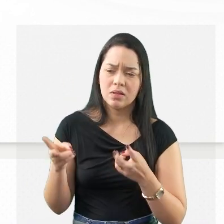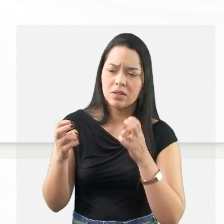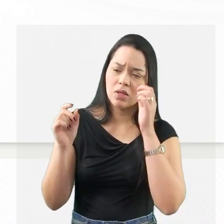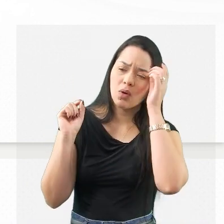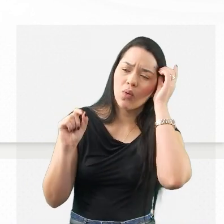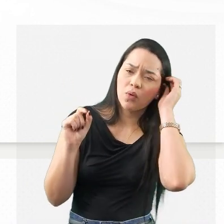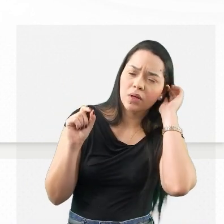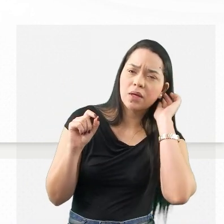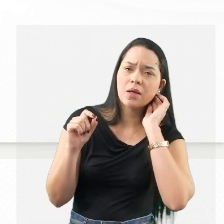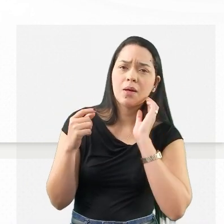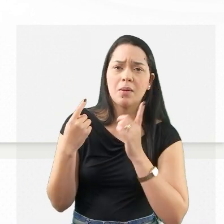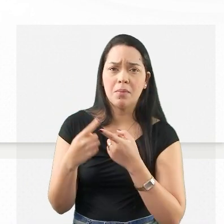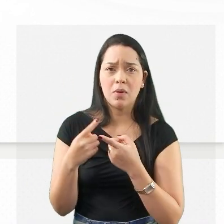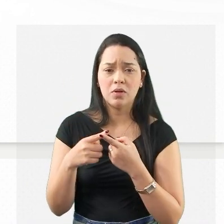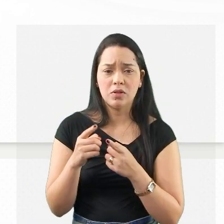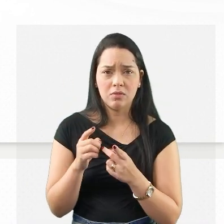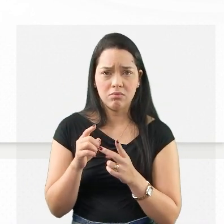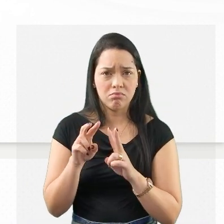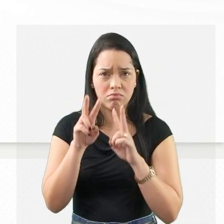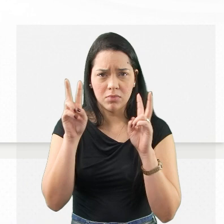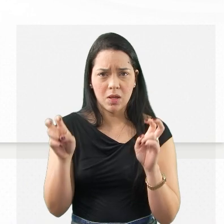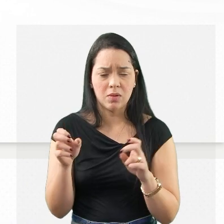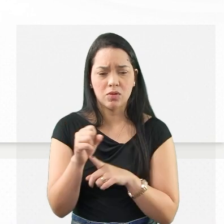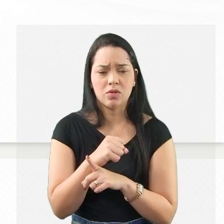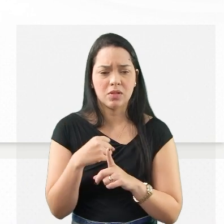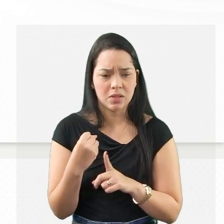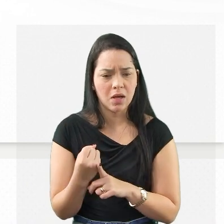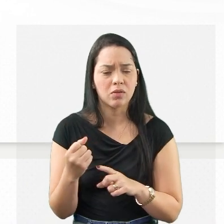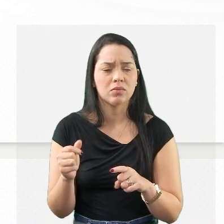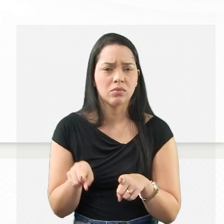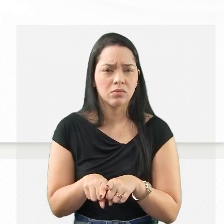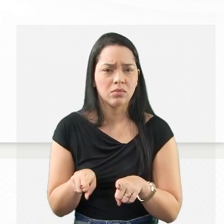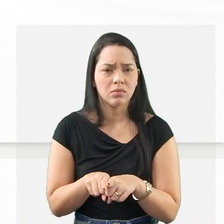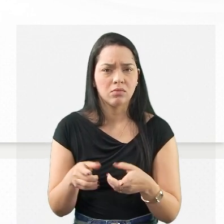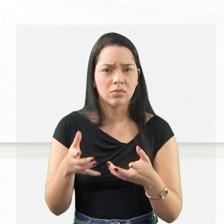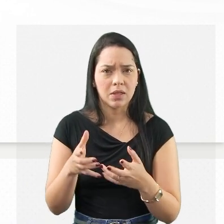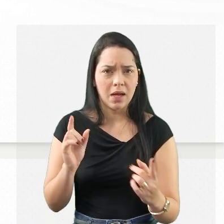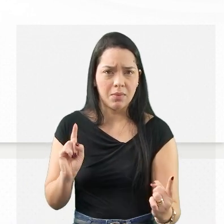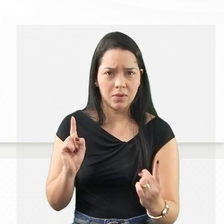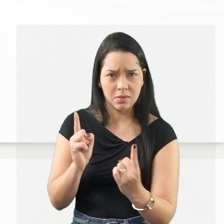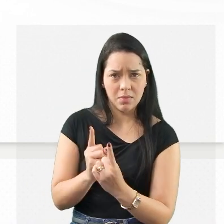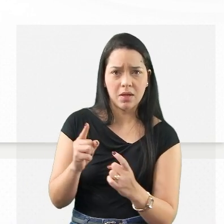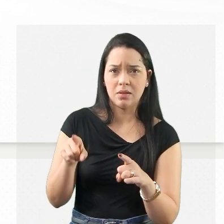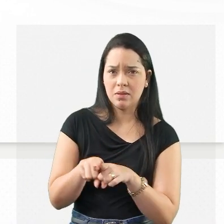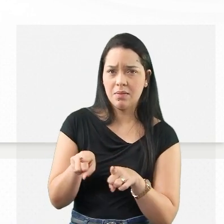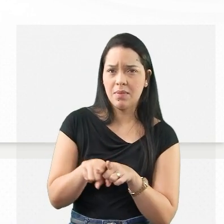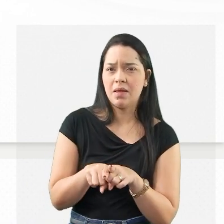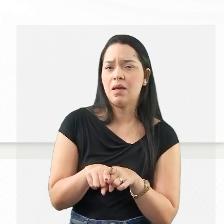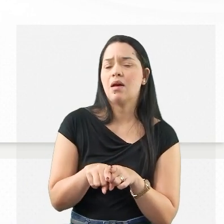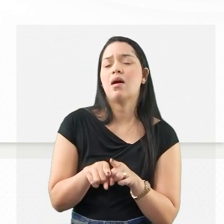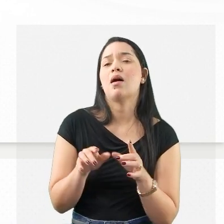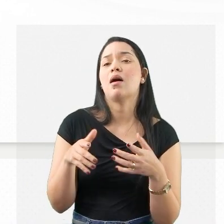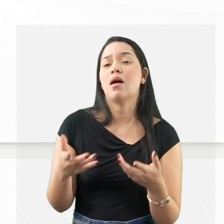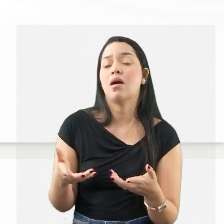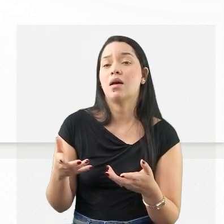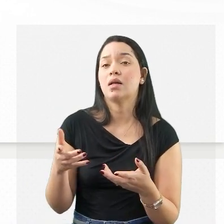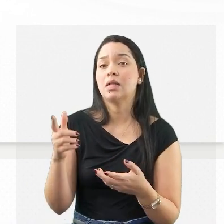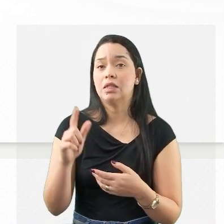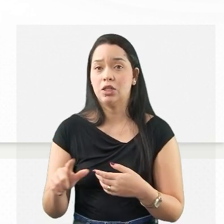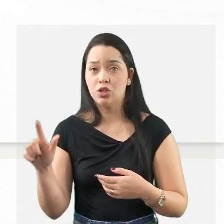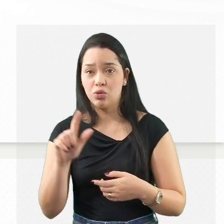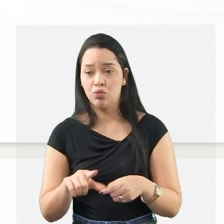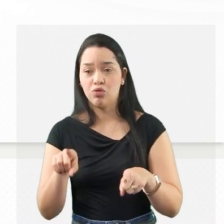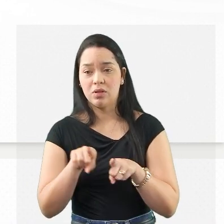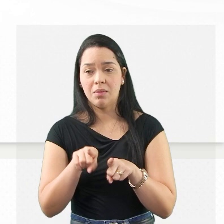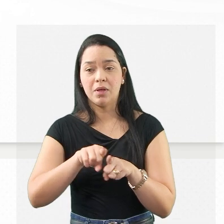está tratando de tema social e de alguma forma tenta aproximar, né, a literatura